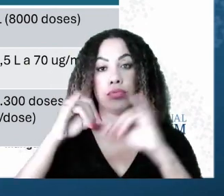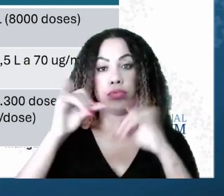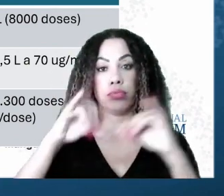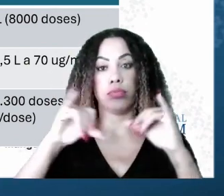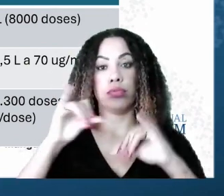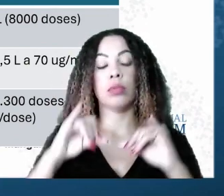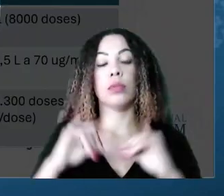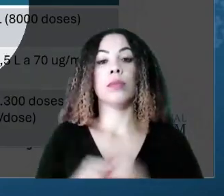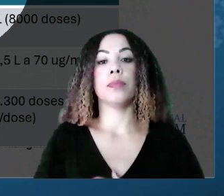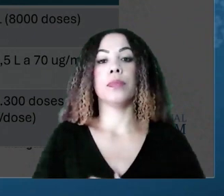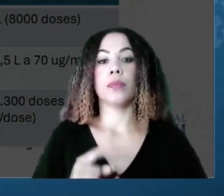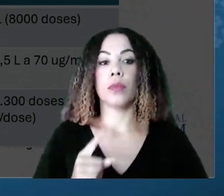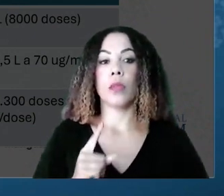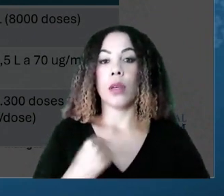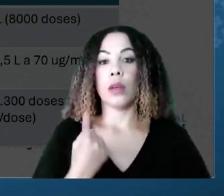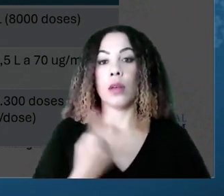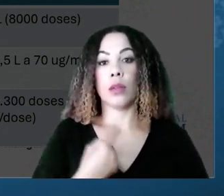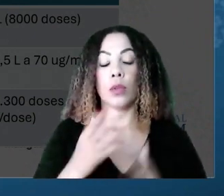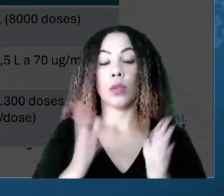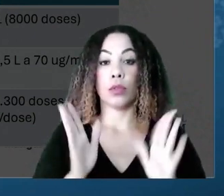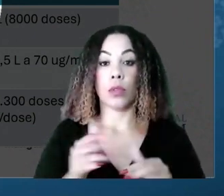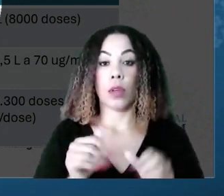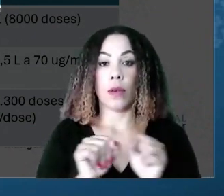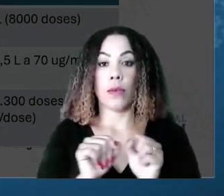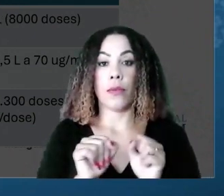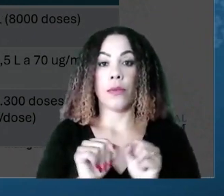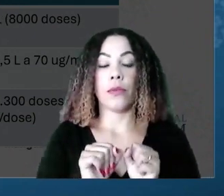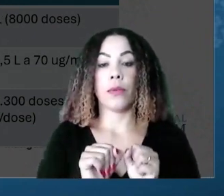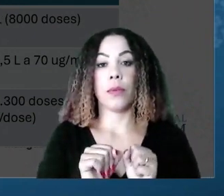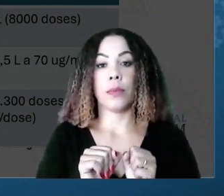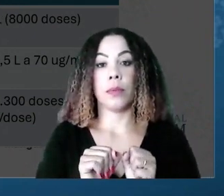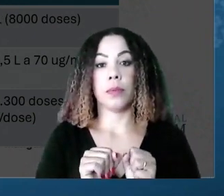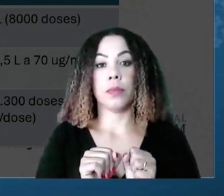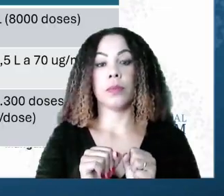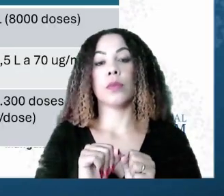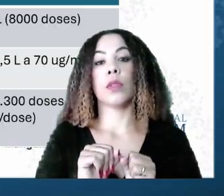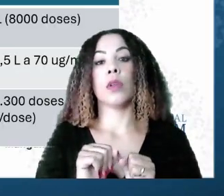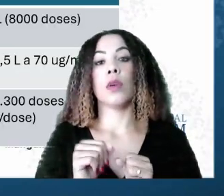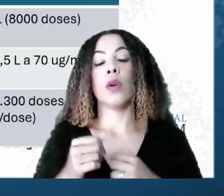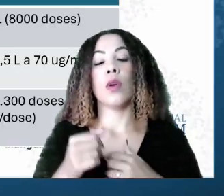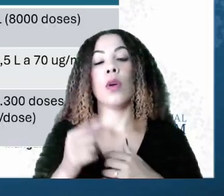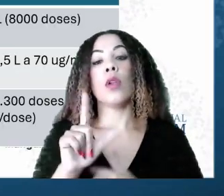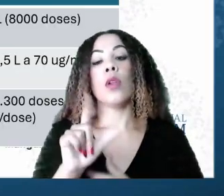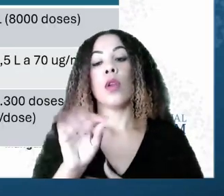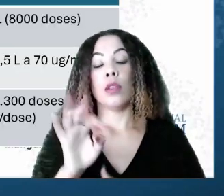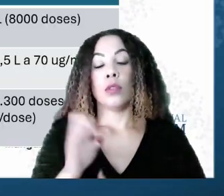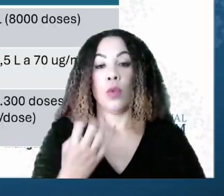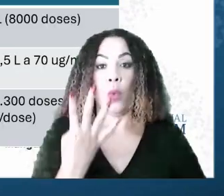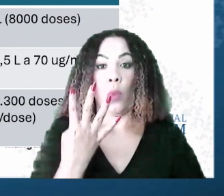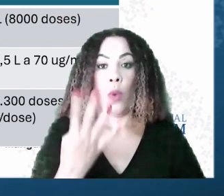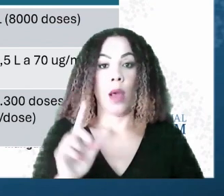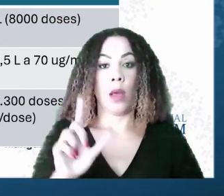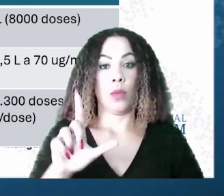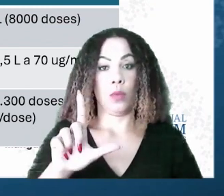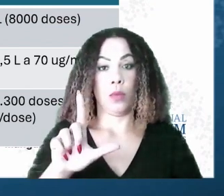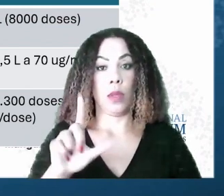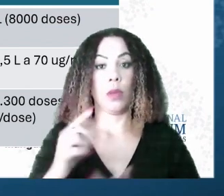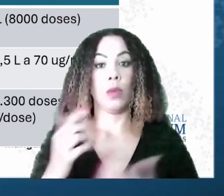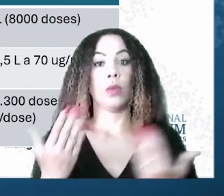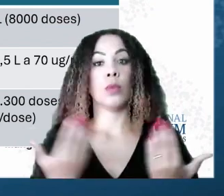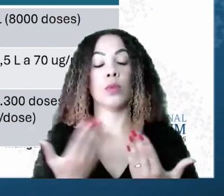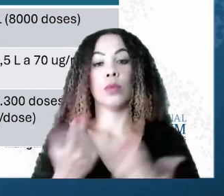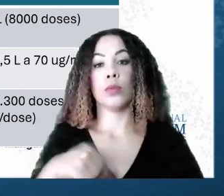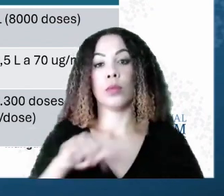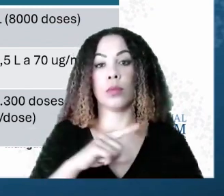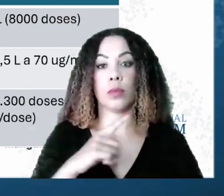Nós já encapsulamos um lote de 4 litros, então, nós estamos atualmente na escala de